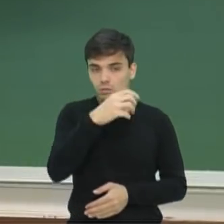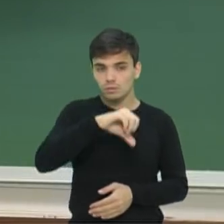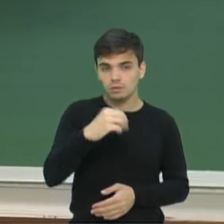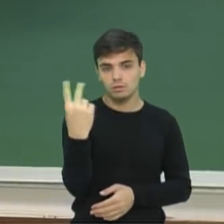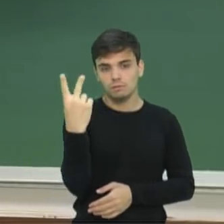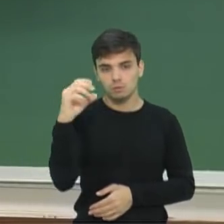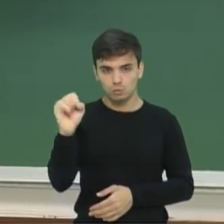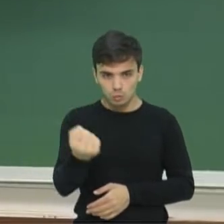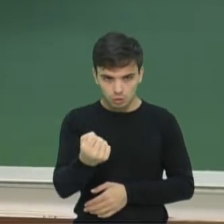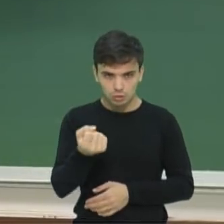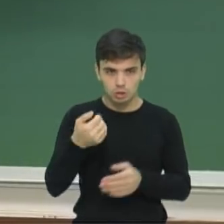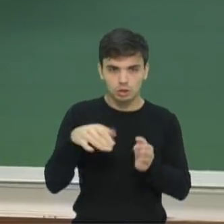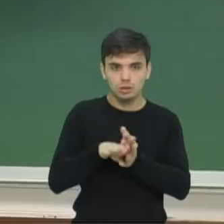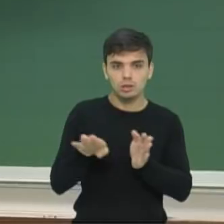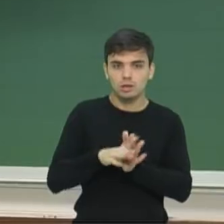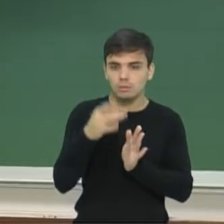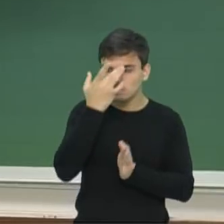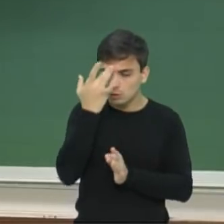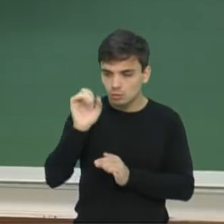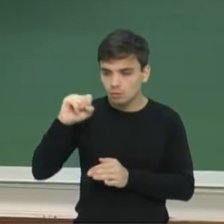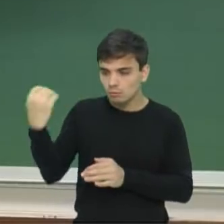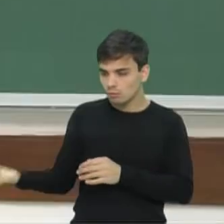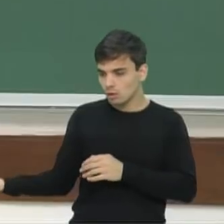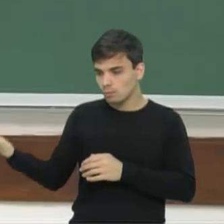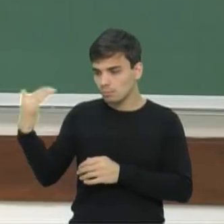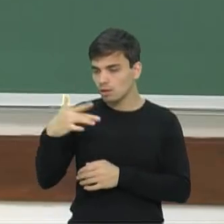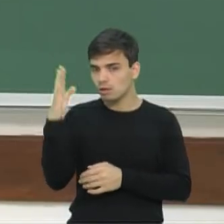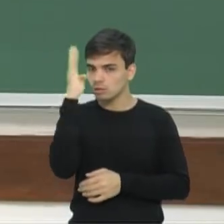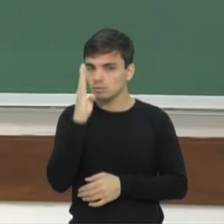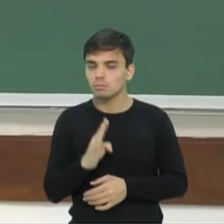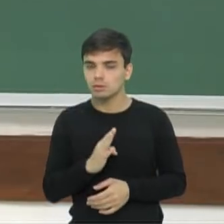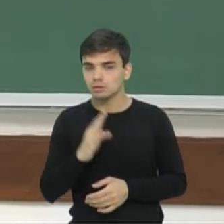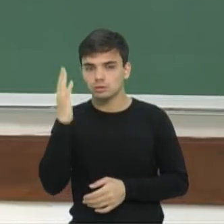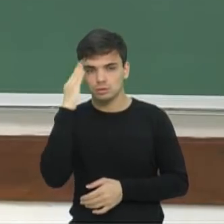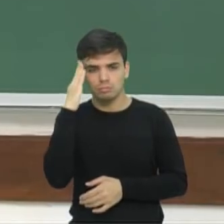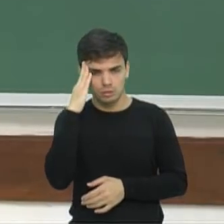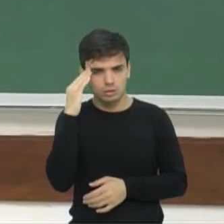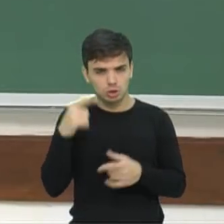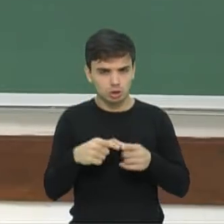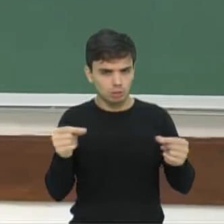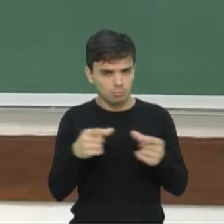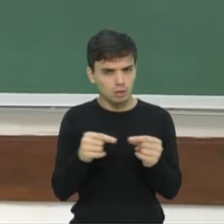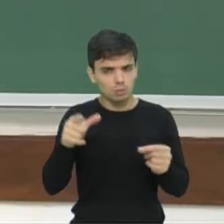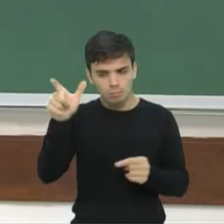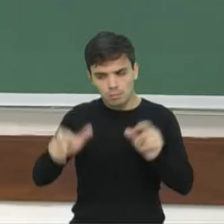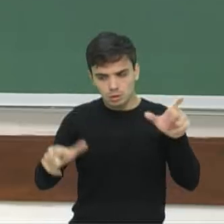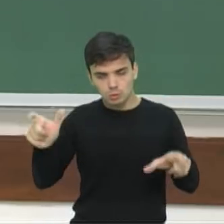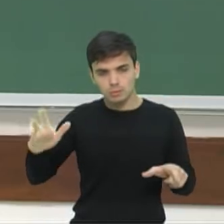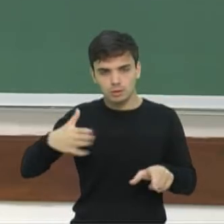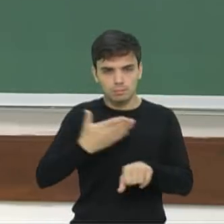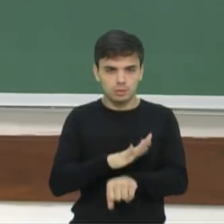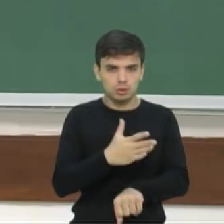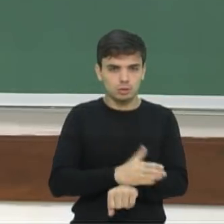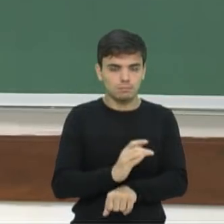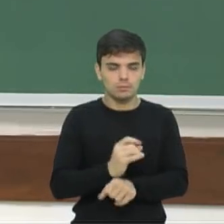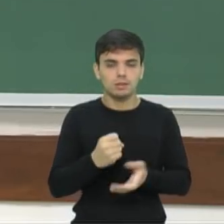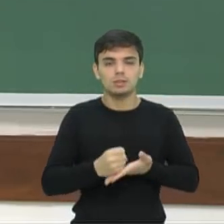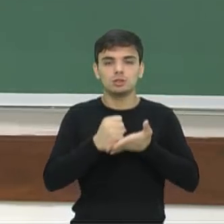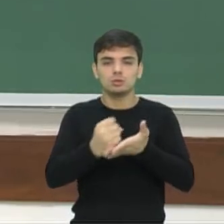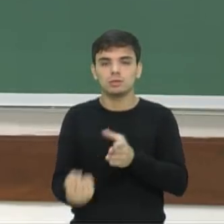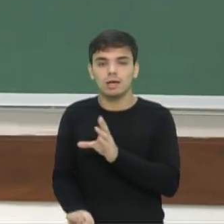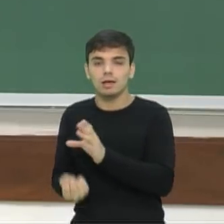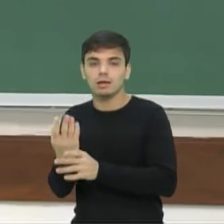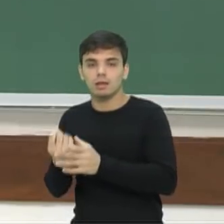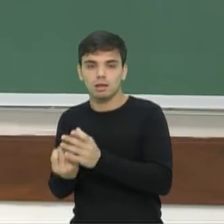imigrantes japoneses no Brasil, né? Então aí, como sabemos, os japoneses eram praticantes, né? Então eles chegam no Brasil e ajudam ali a